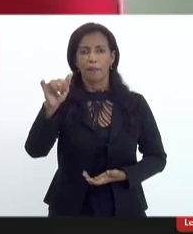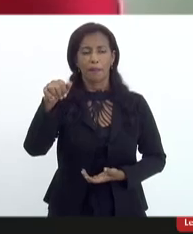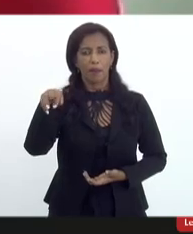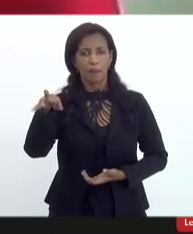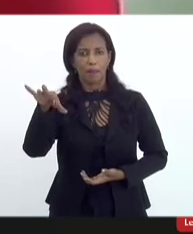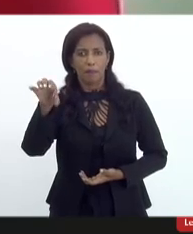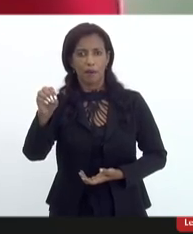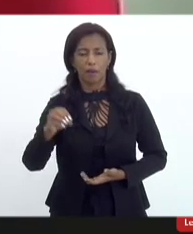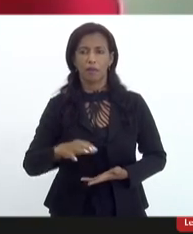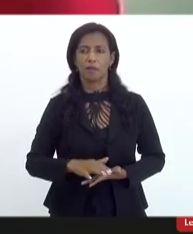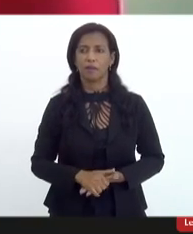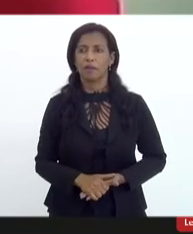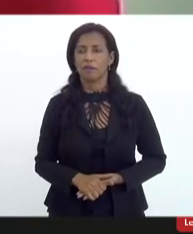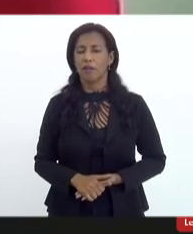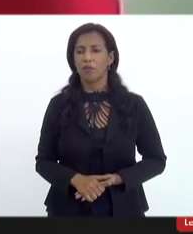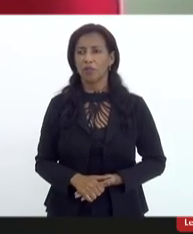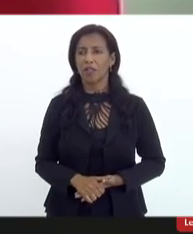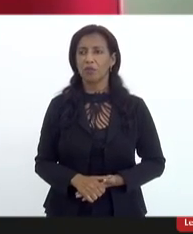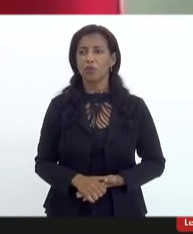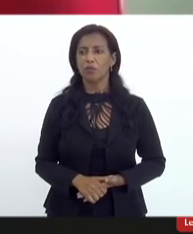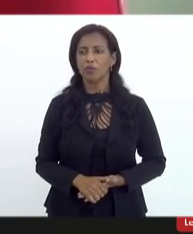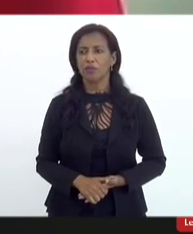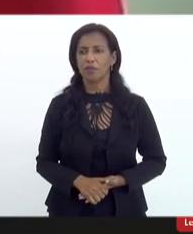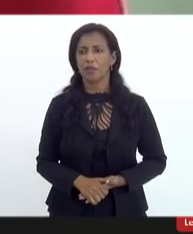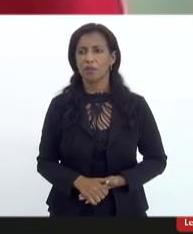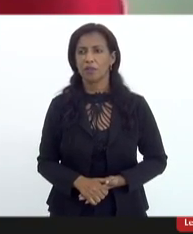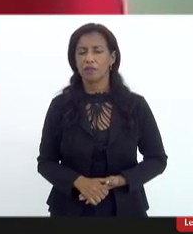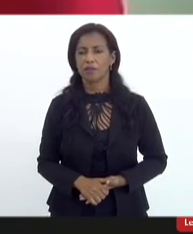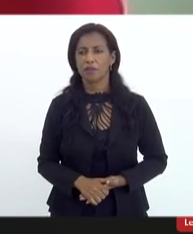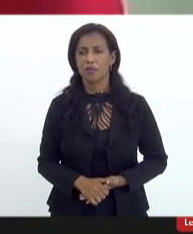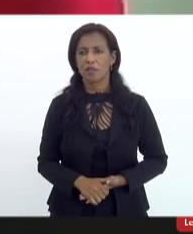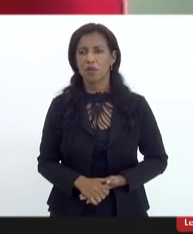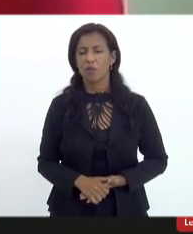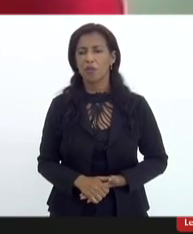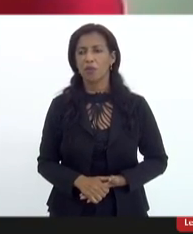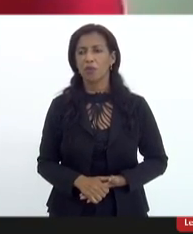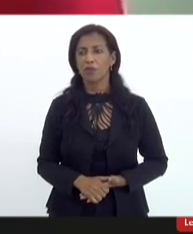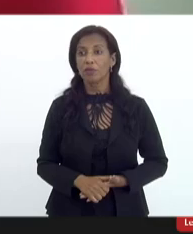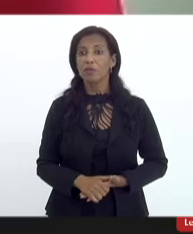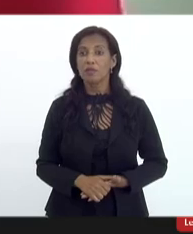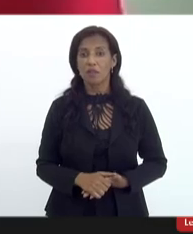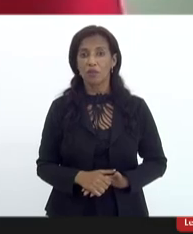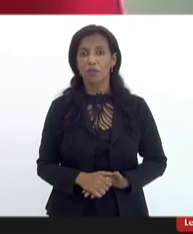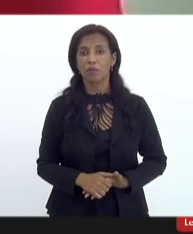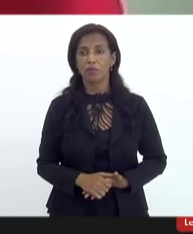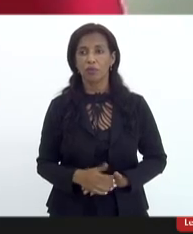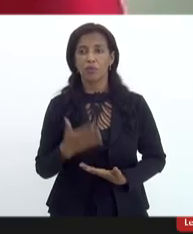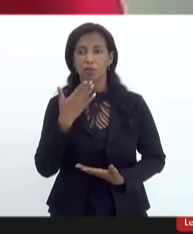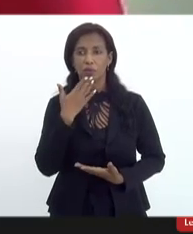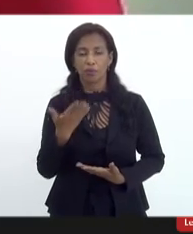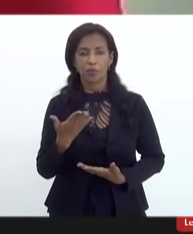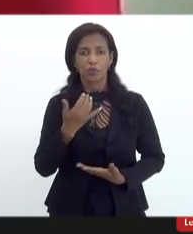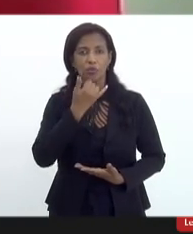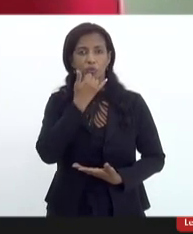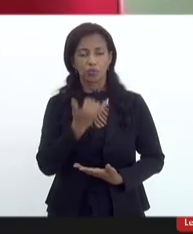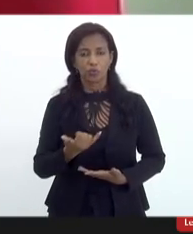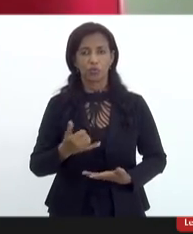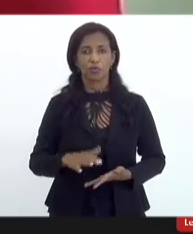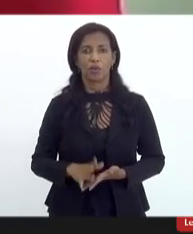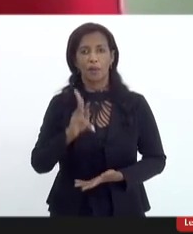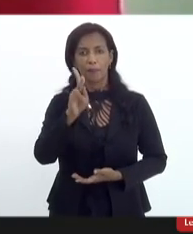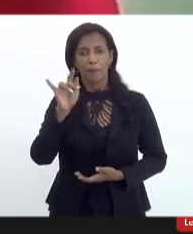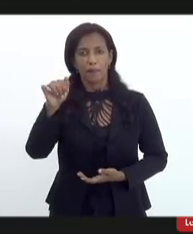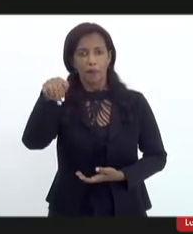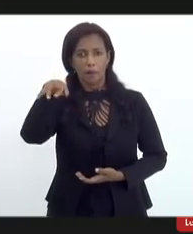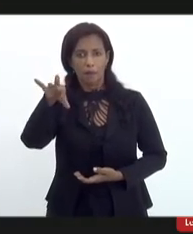Jogum e vou conceder 5 minutos para cada manifestação. E vou ser antipática, me pedindo mil desculpas. Pai Márcio